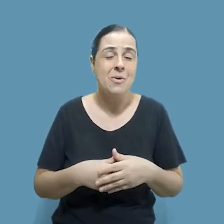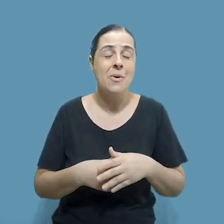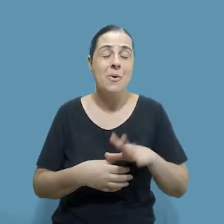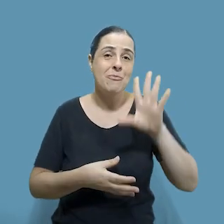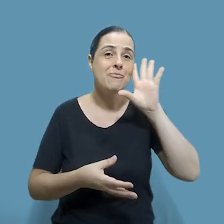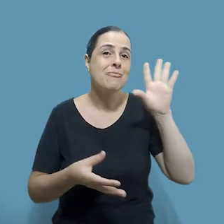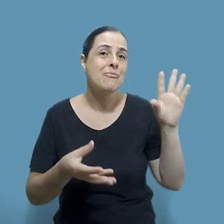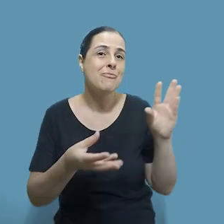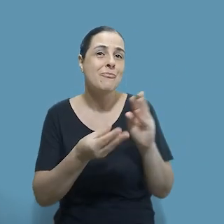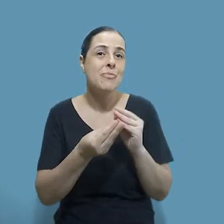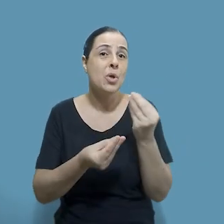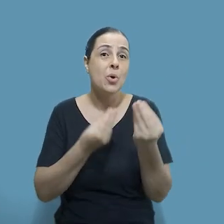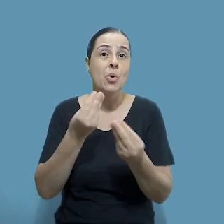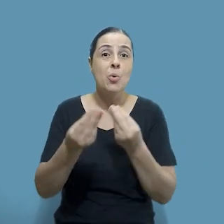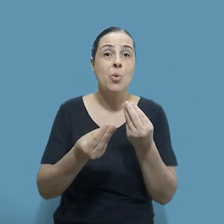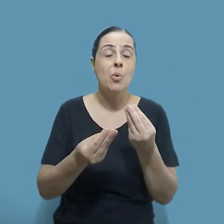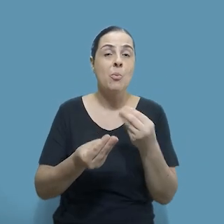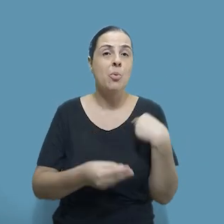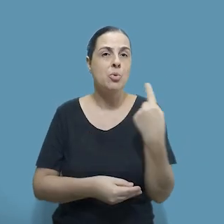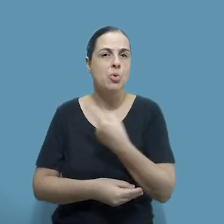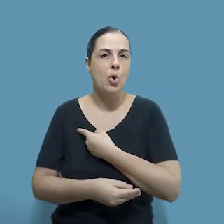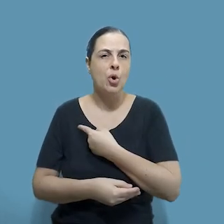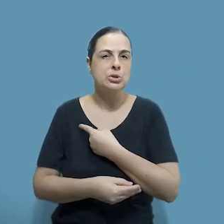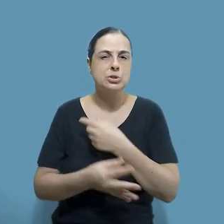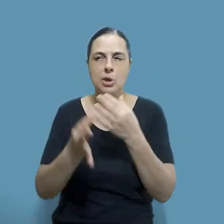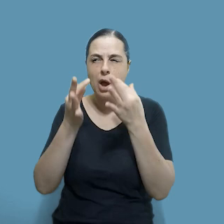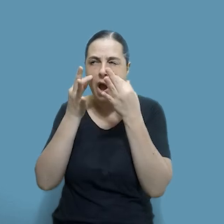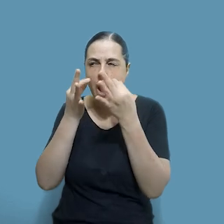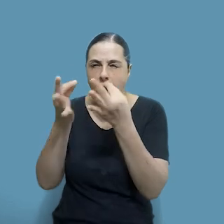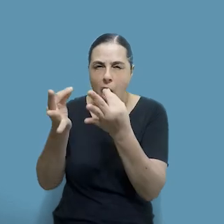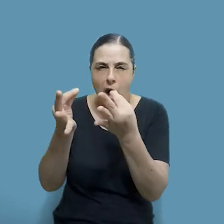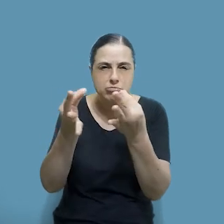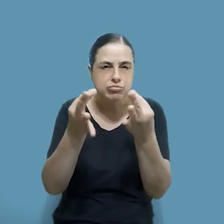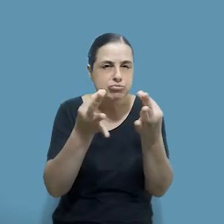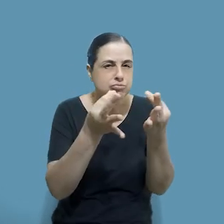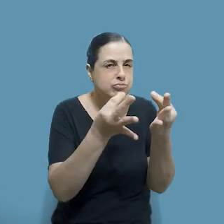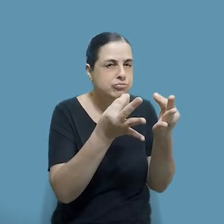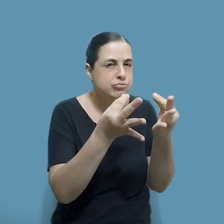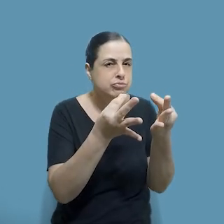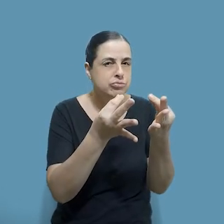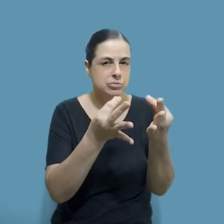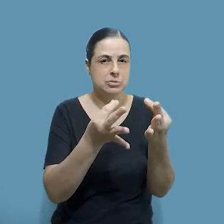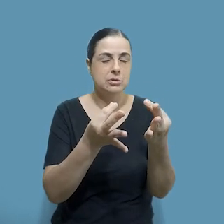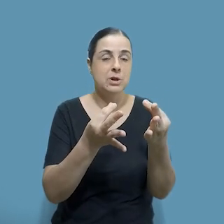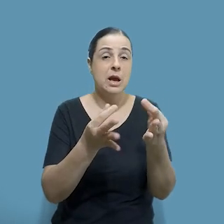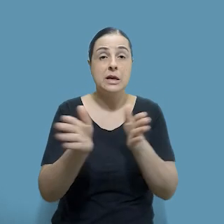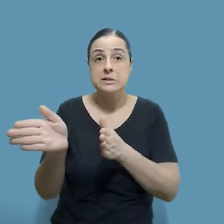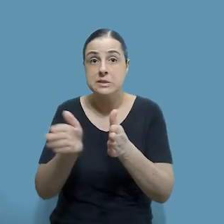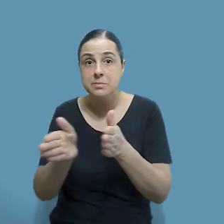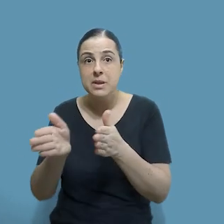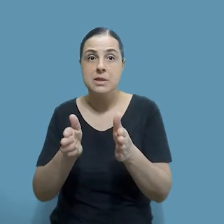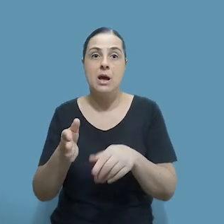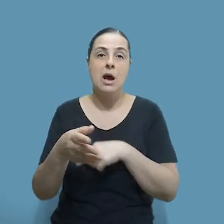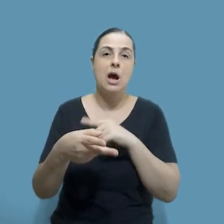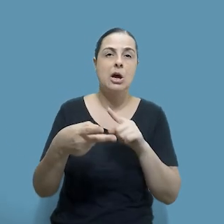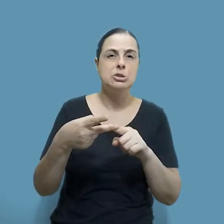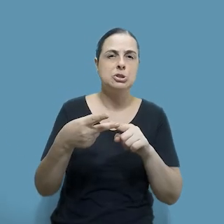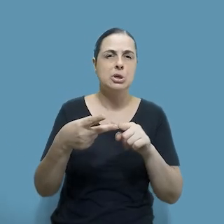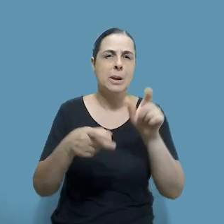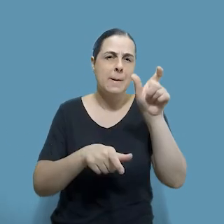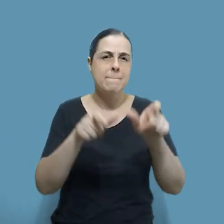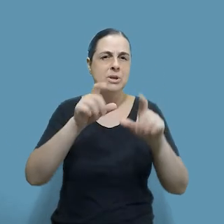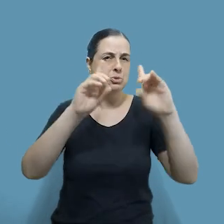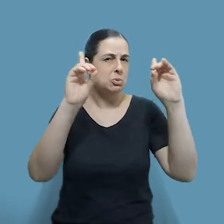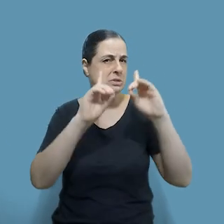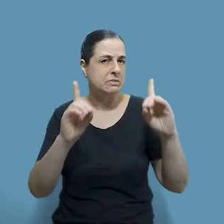gente pode prestar atenção, né, nessas questões de acessibilidade, de pessoas com deficiência. Muitas pessoas às vezes não convivem com